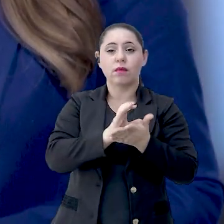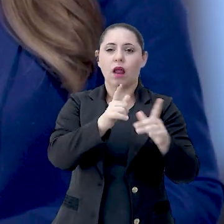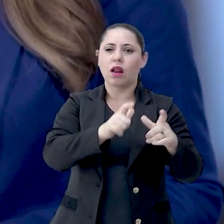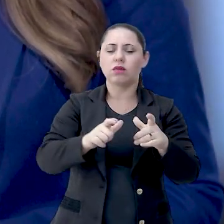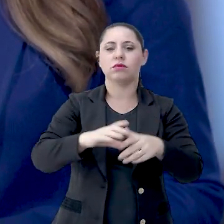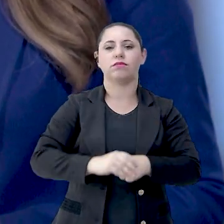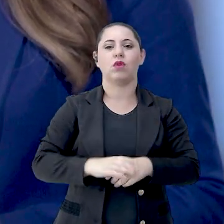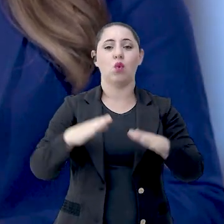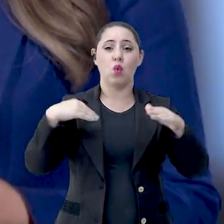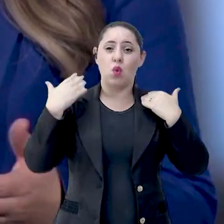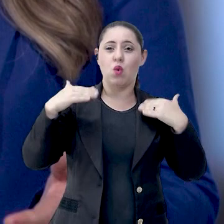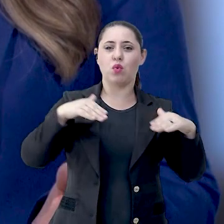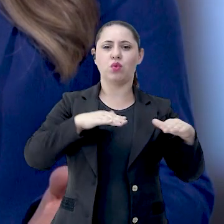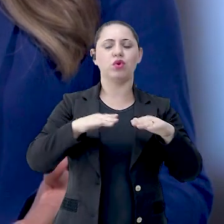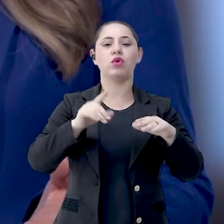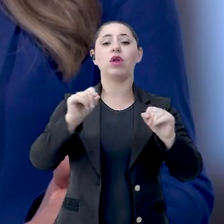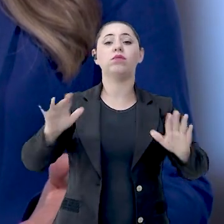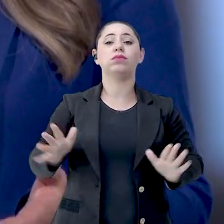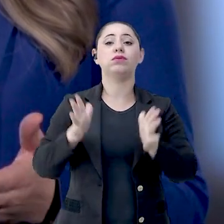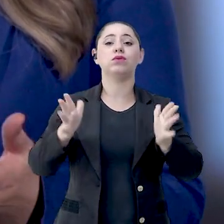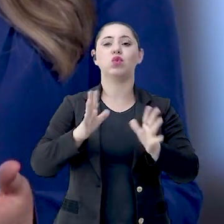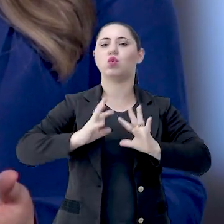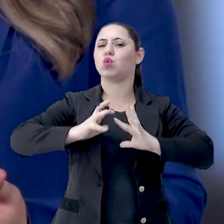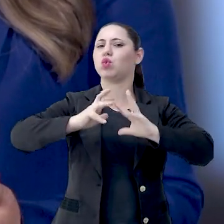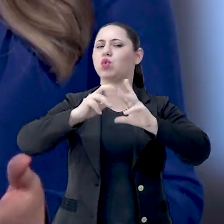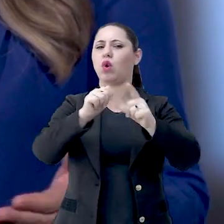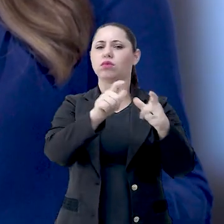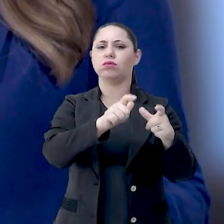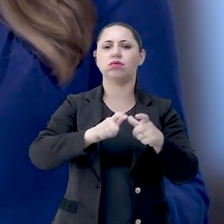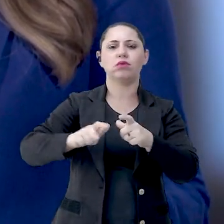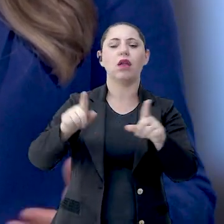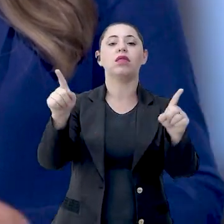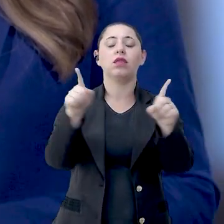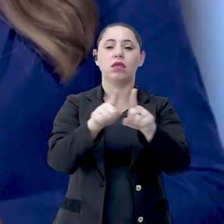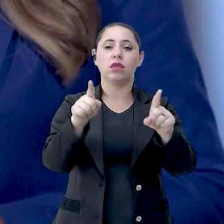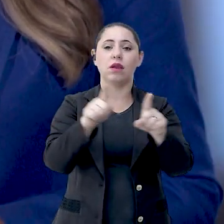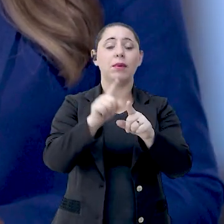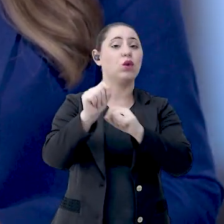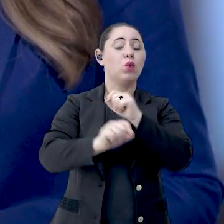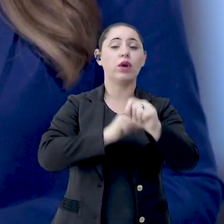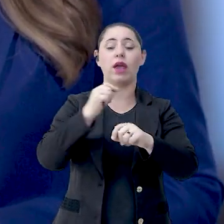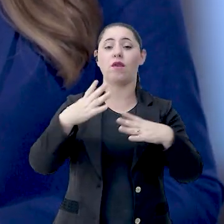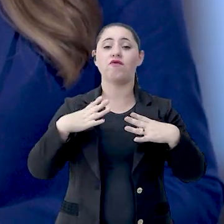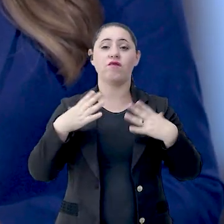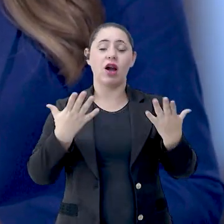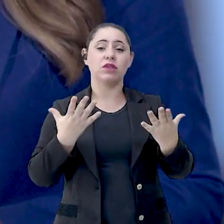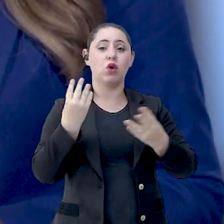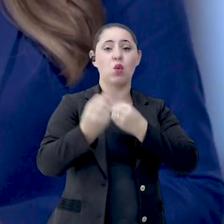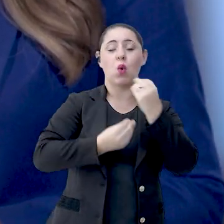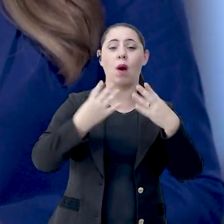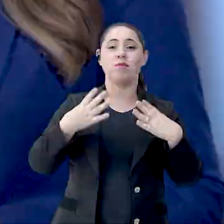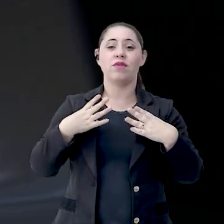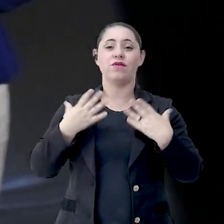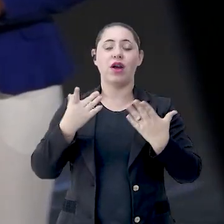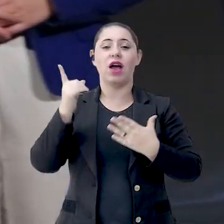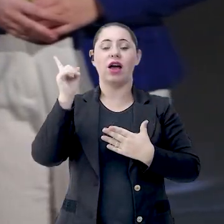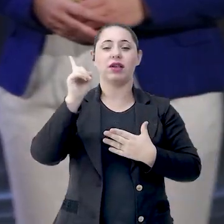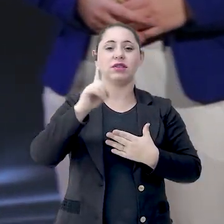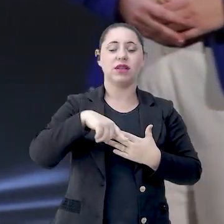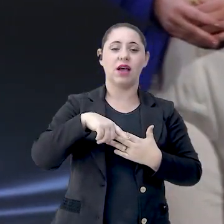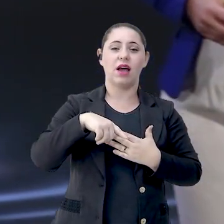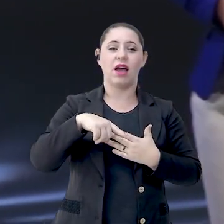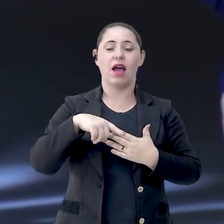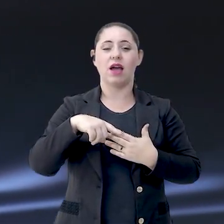de eventos, com a realização de festas e festivais como o América do Sul Pantanal.